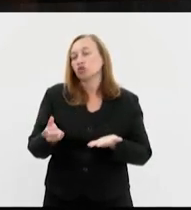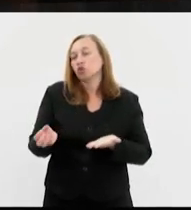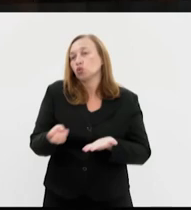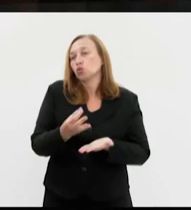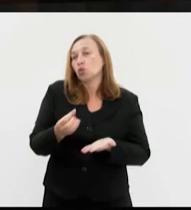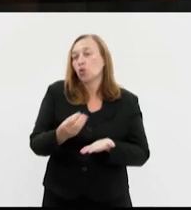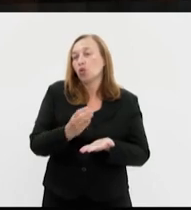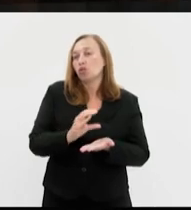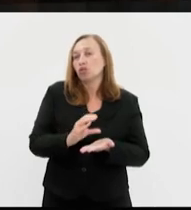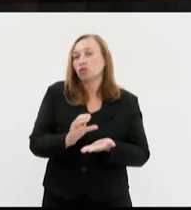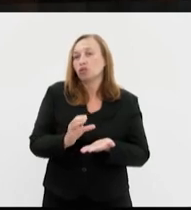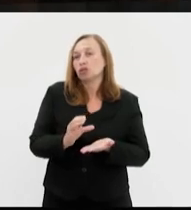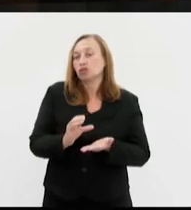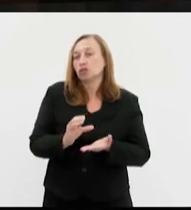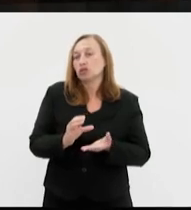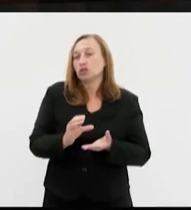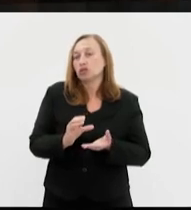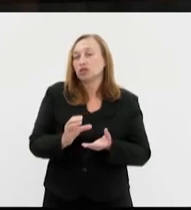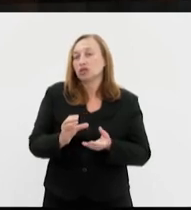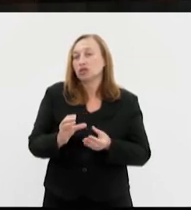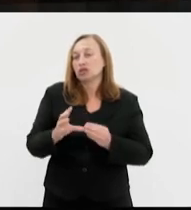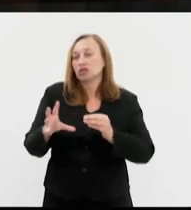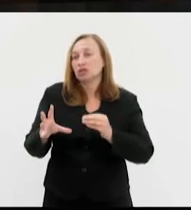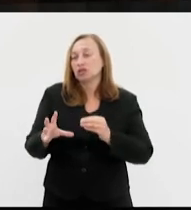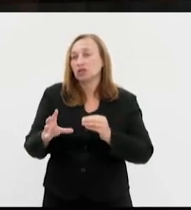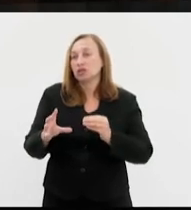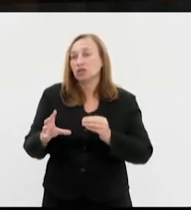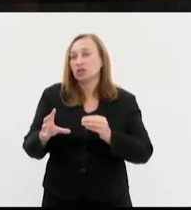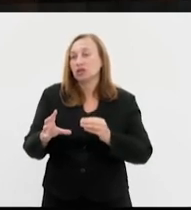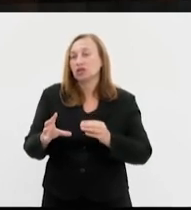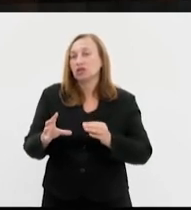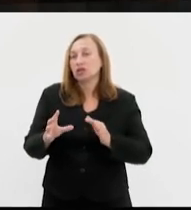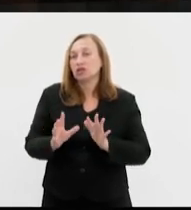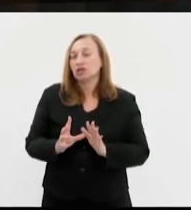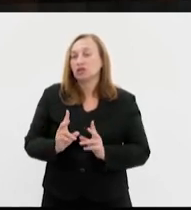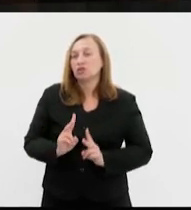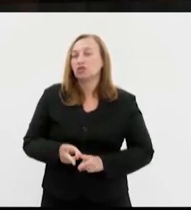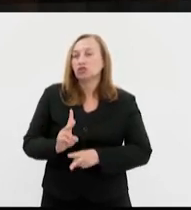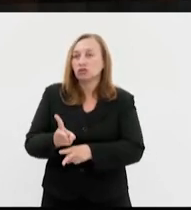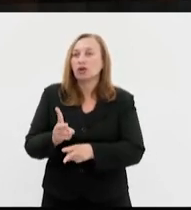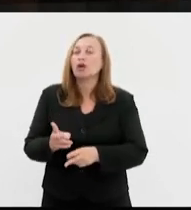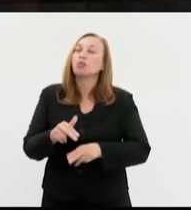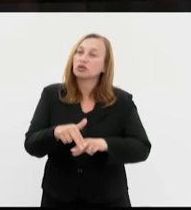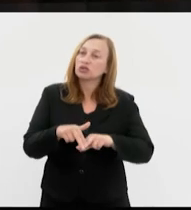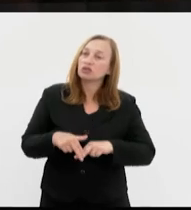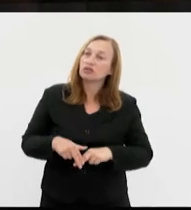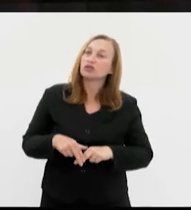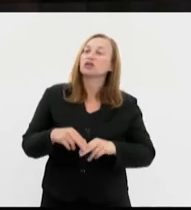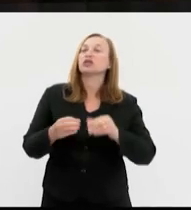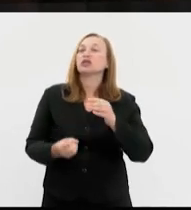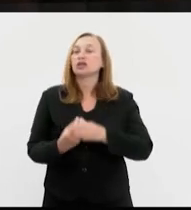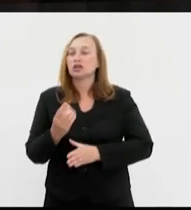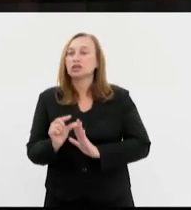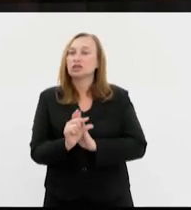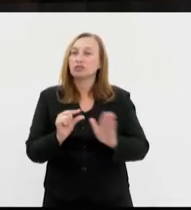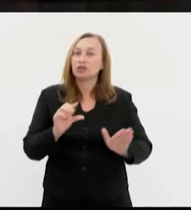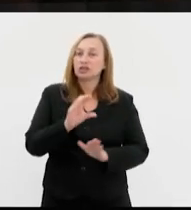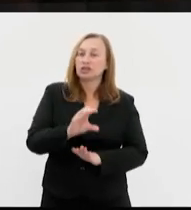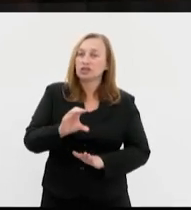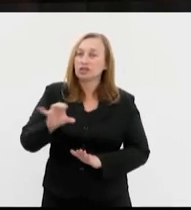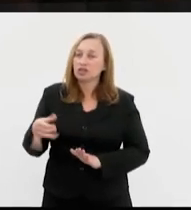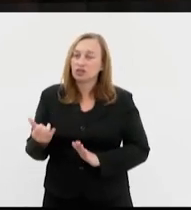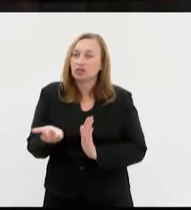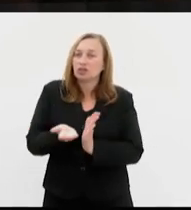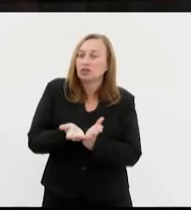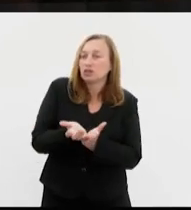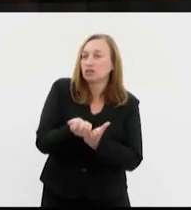novos, serem compensados. Por isso que fiz essa emenda na CCJ, fiz essa emenda na tributação e fiz